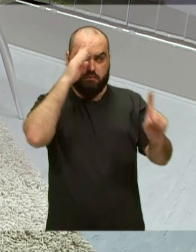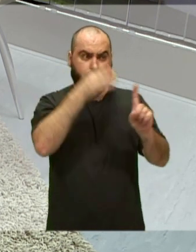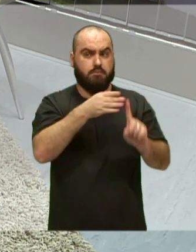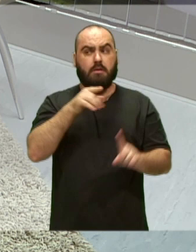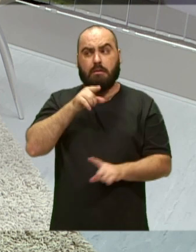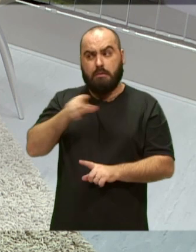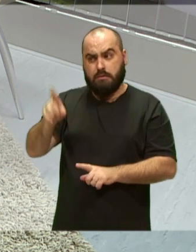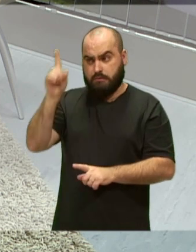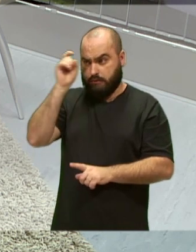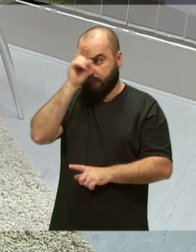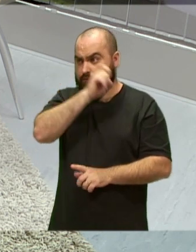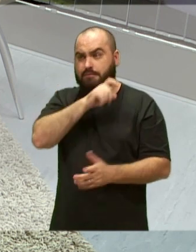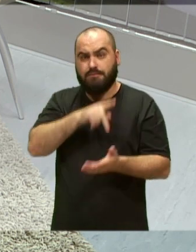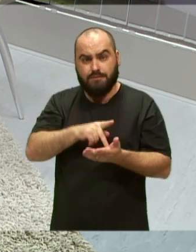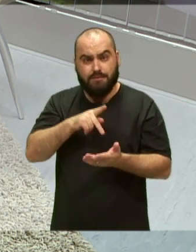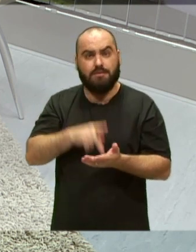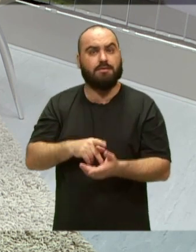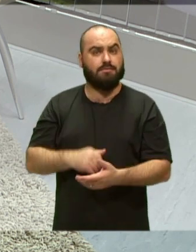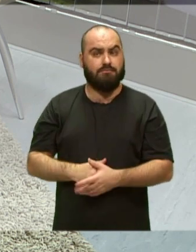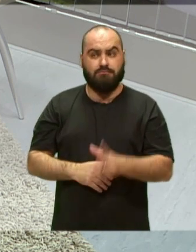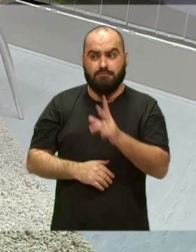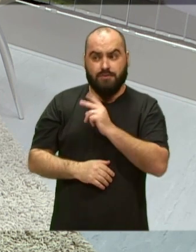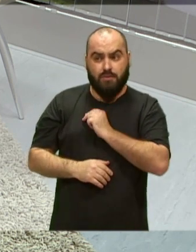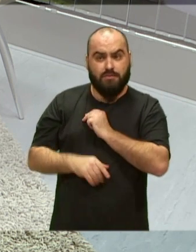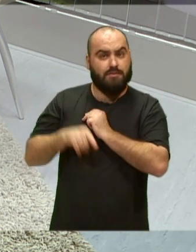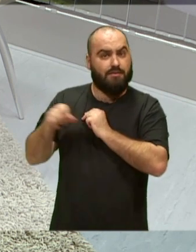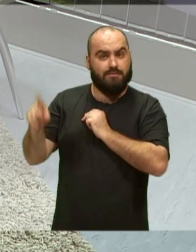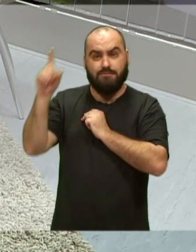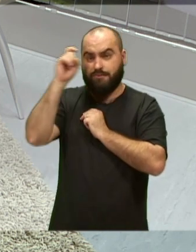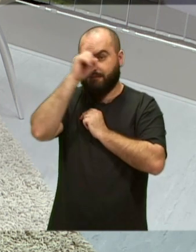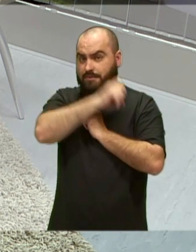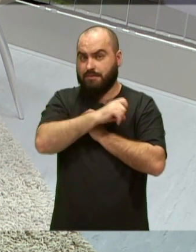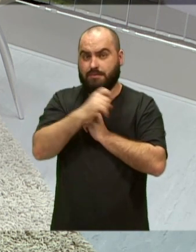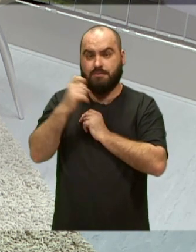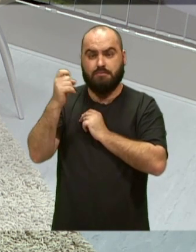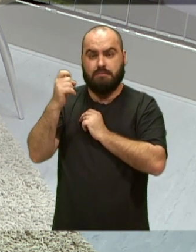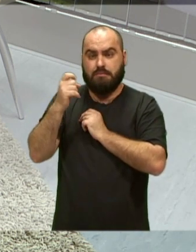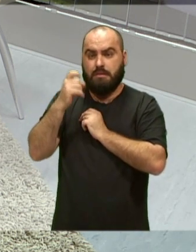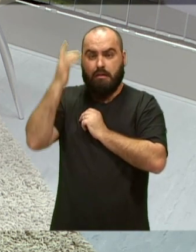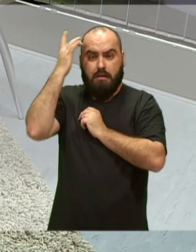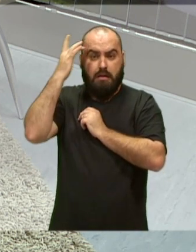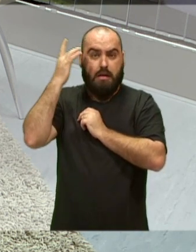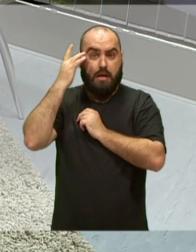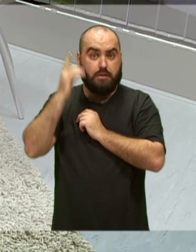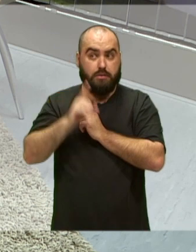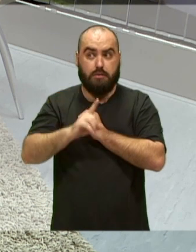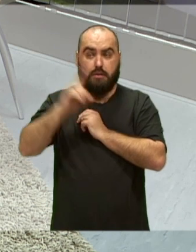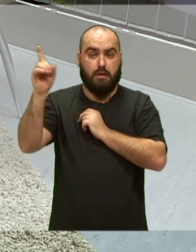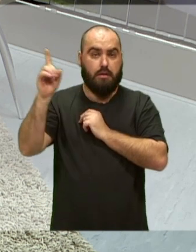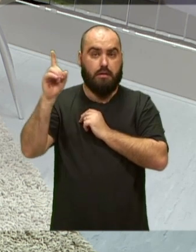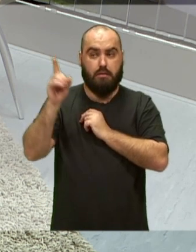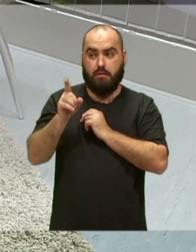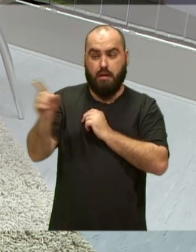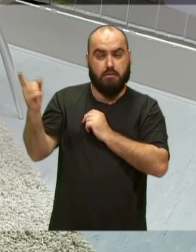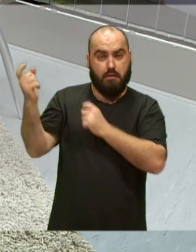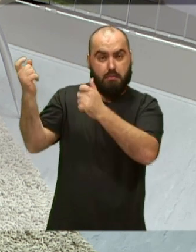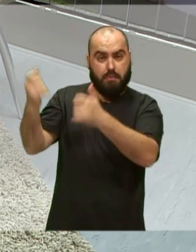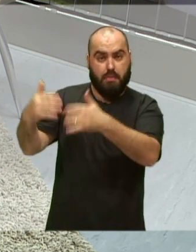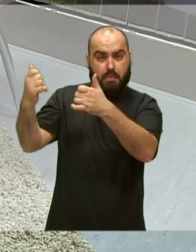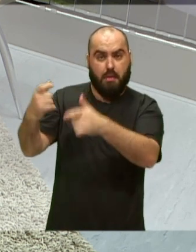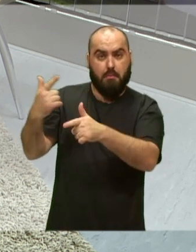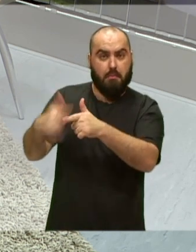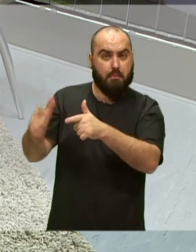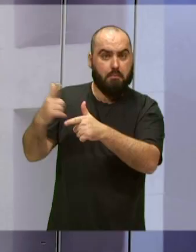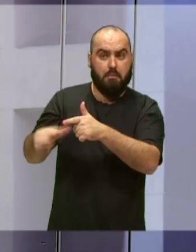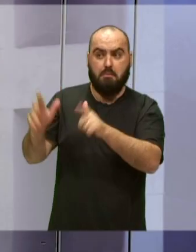ali né teve coisas ali que que nem nem nem na Amazônia eu acho que tem aquelas o que eles colocaram ali não não